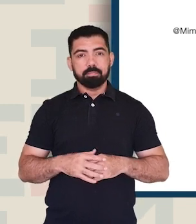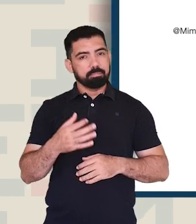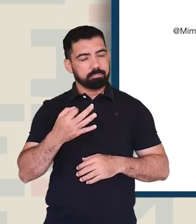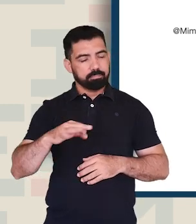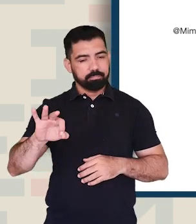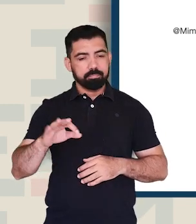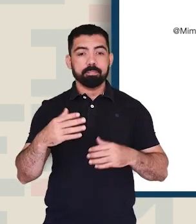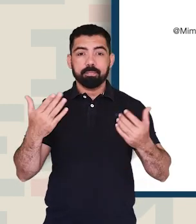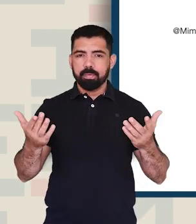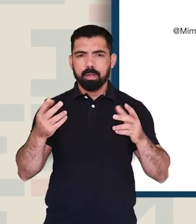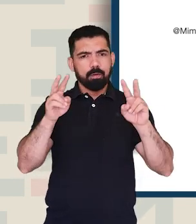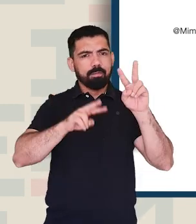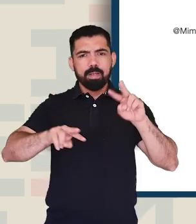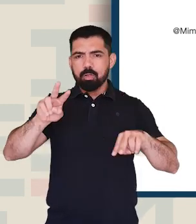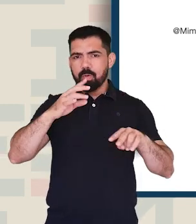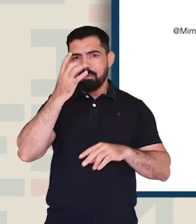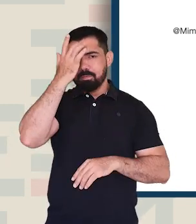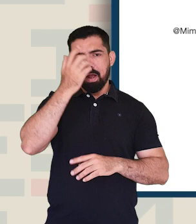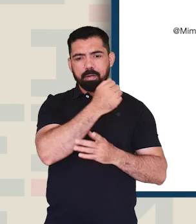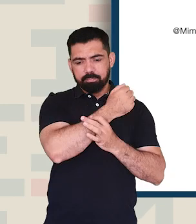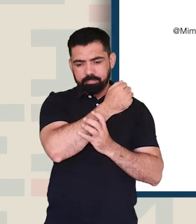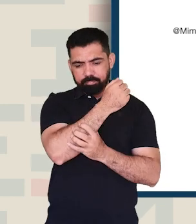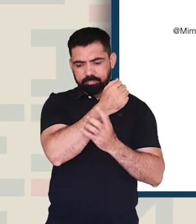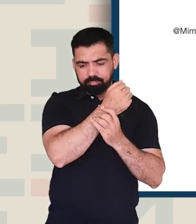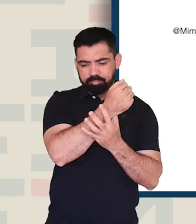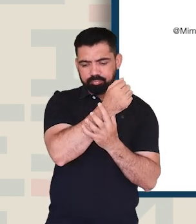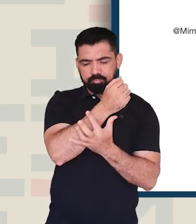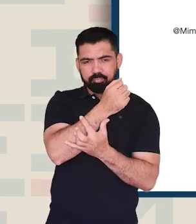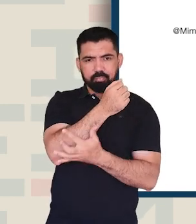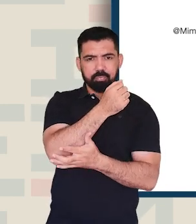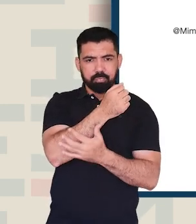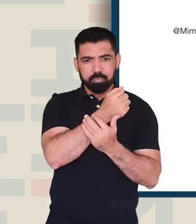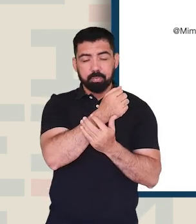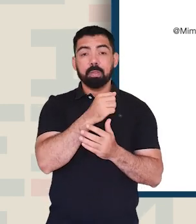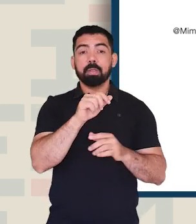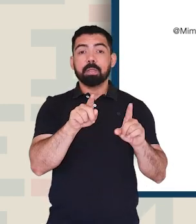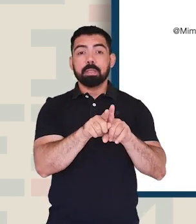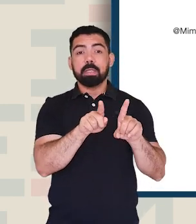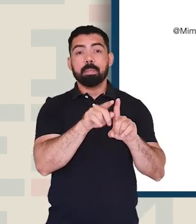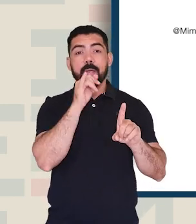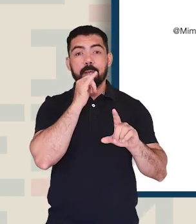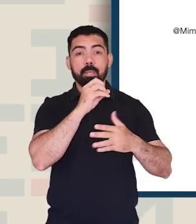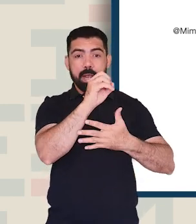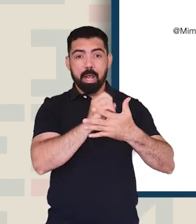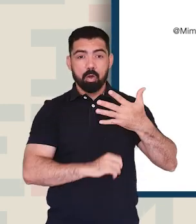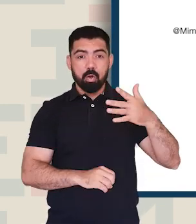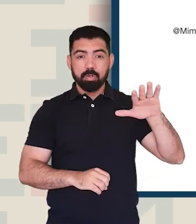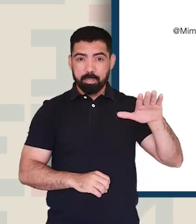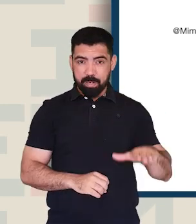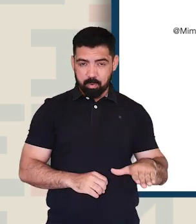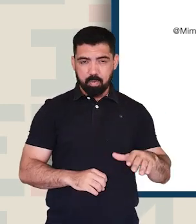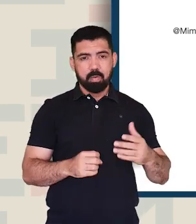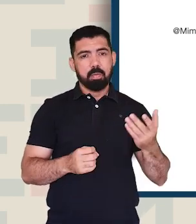Certo? Então ela é bem visual. E para os menores, voltando para o nosso Dó,